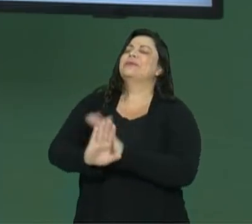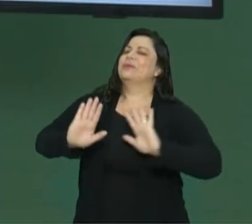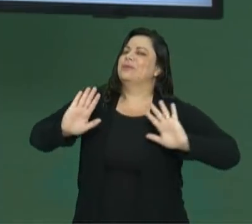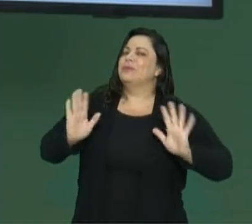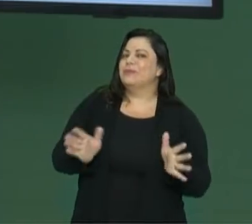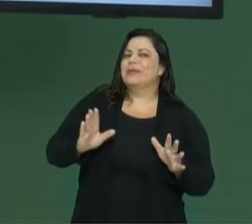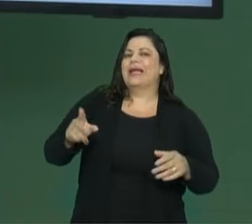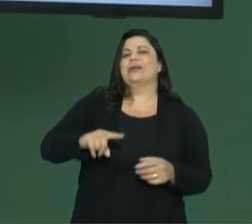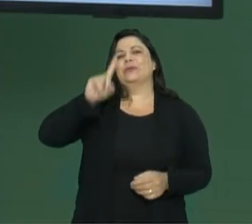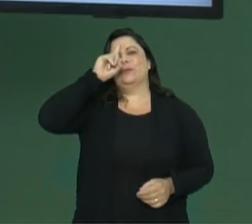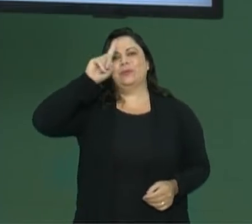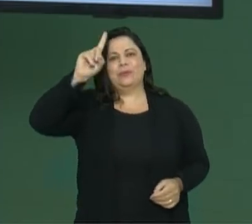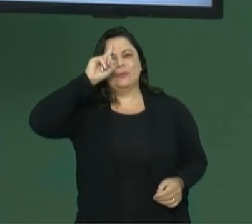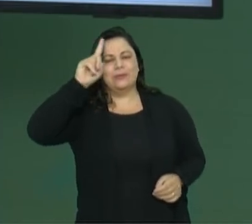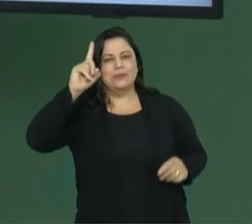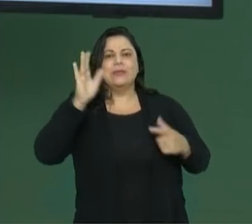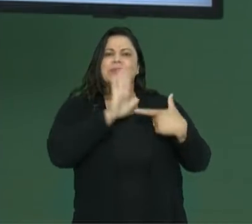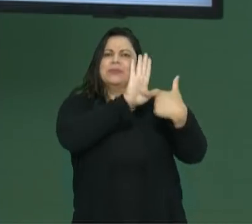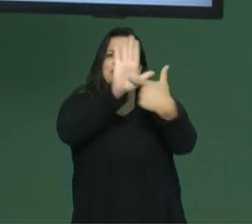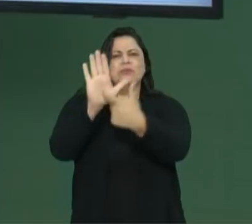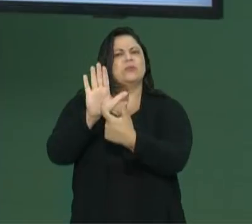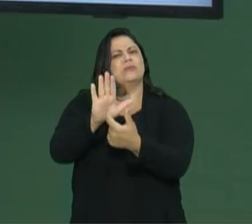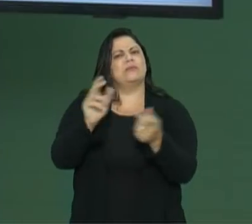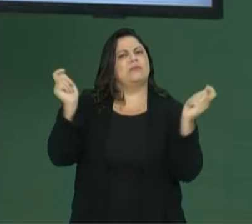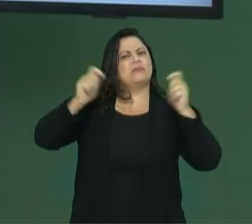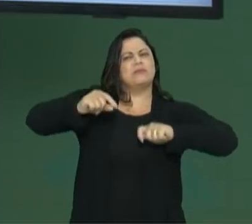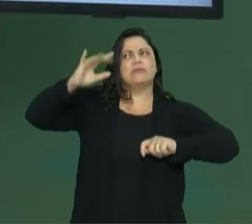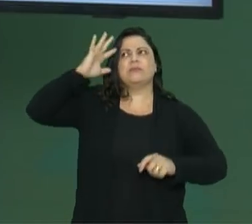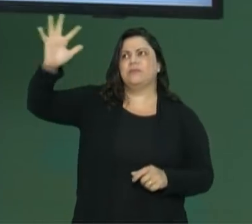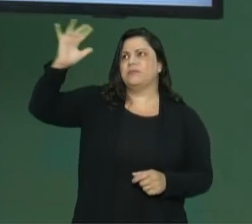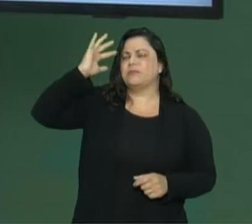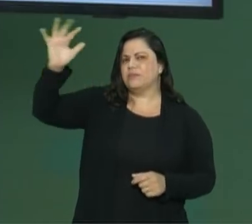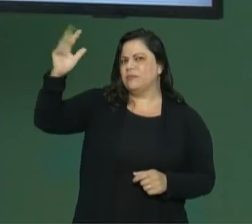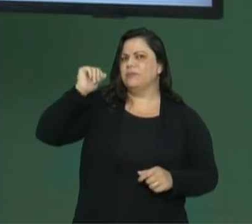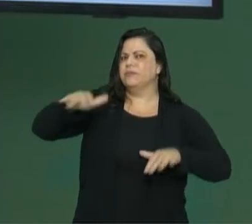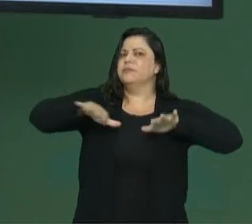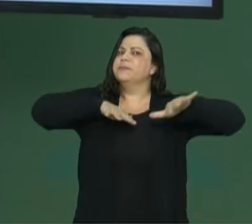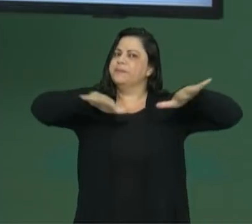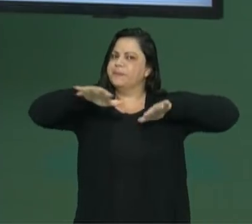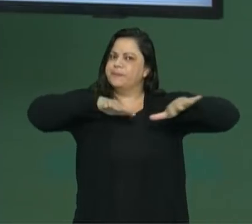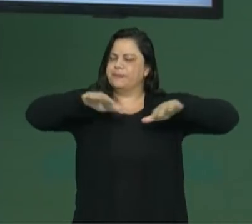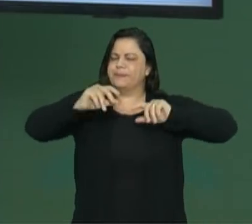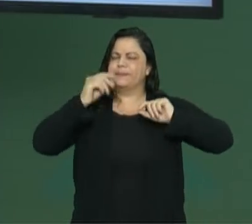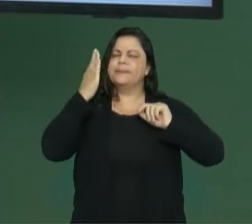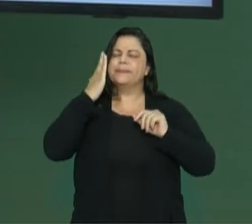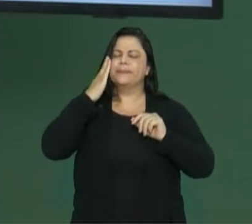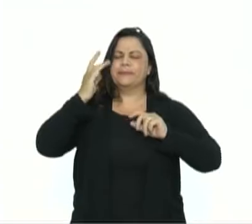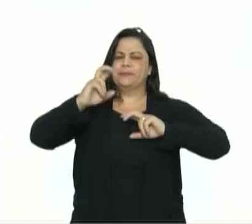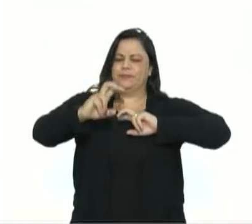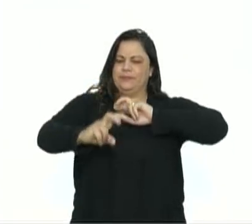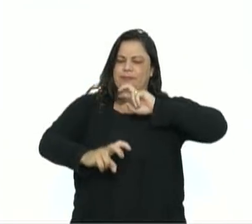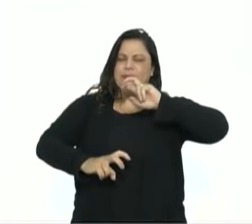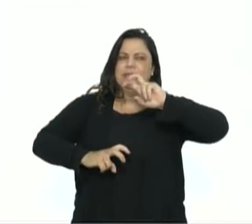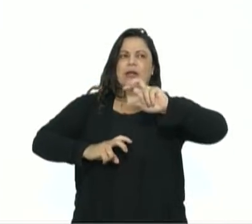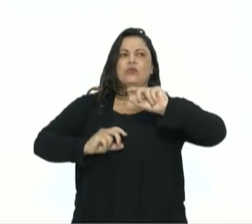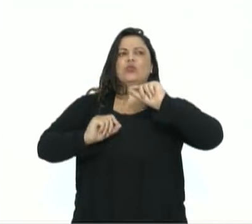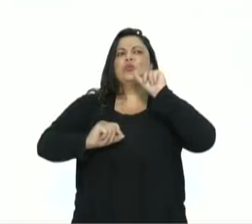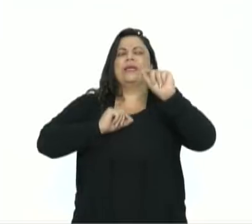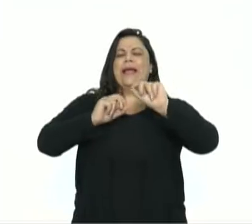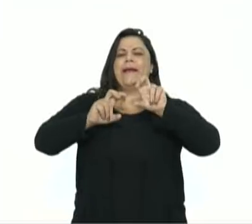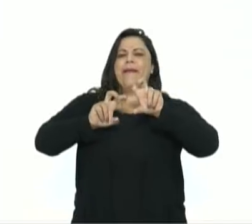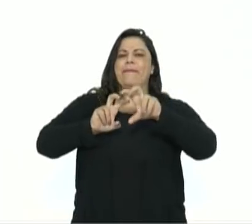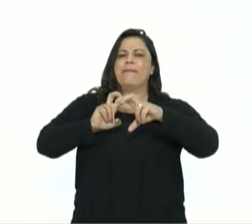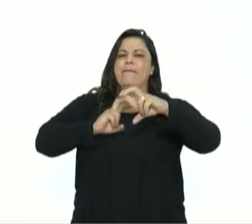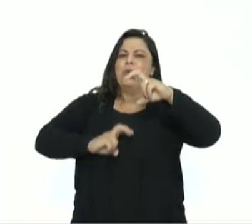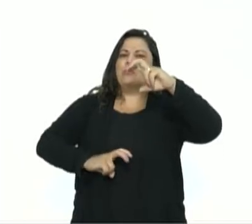E para poder ilustrar isso, eu quero que vocês imaginem o seguinte, imagine o movimento de uma montanha-russa, né? Como está aqui demonstrado aqui no